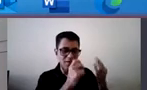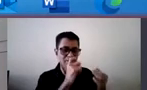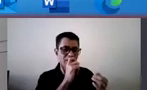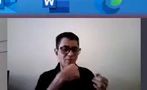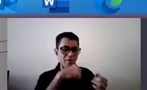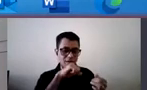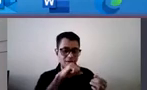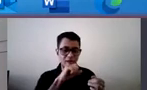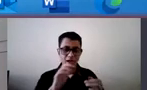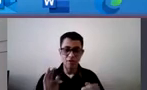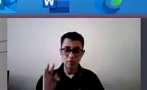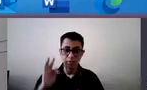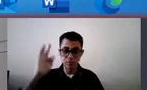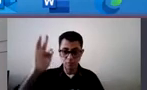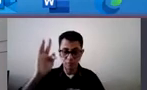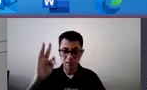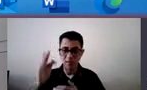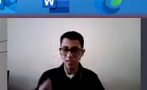estudantes.